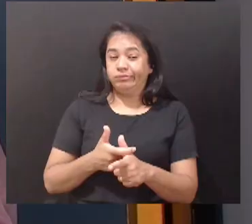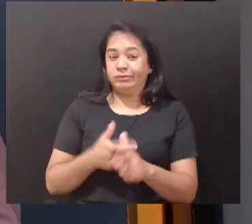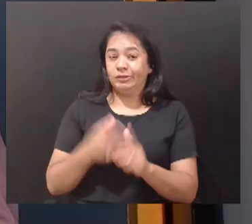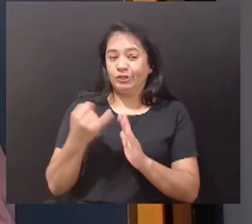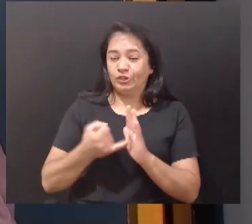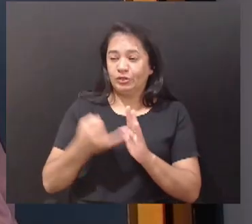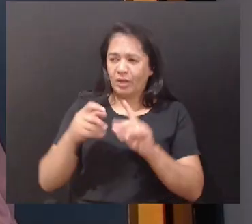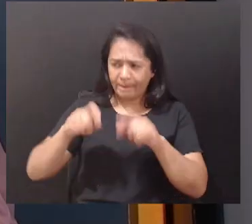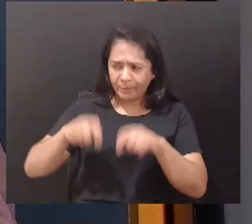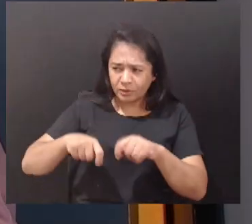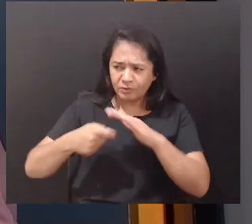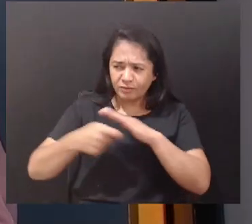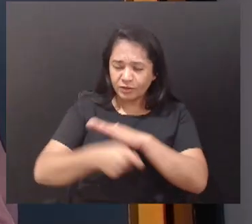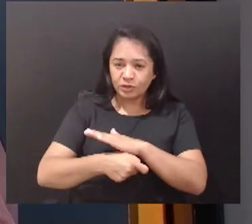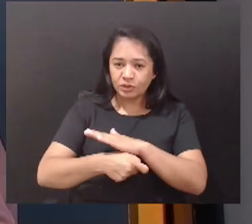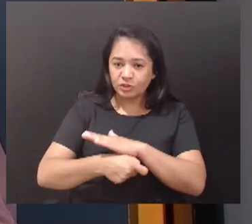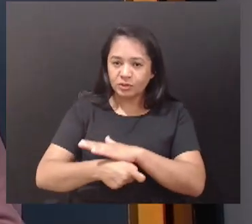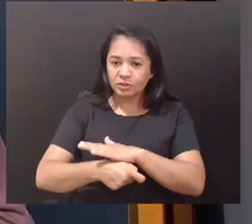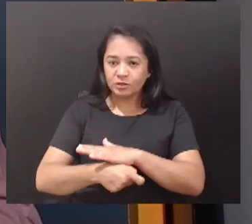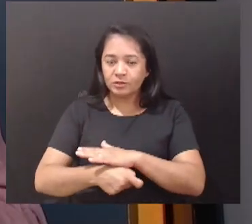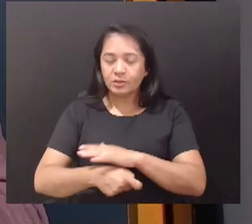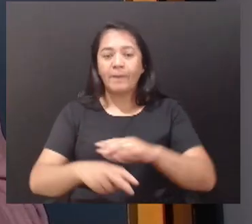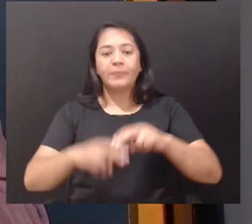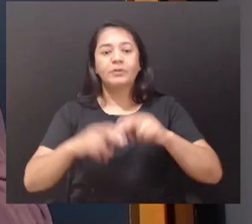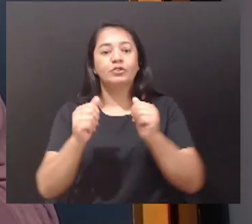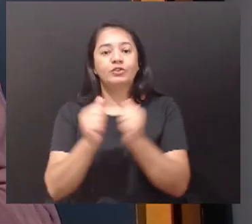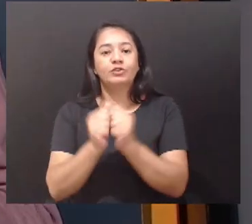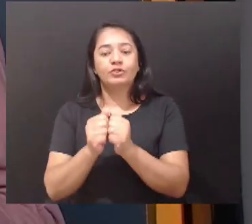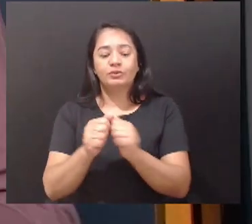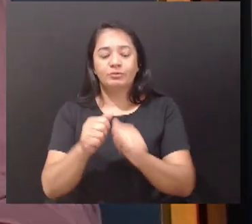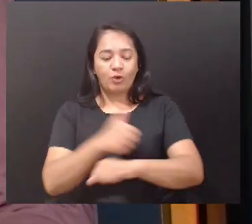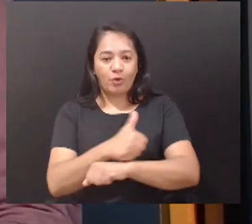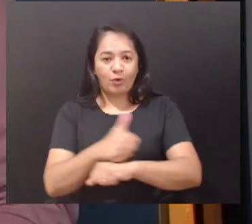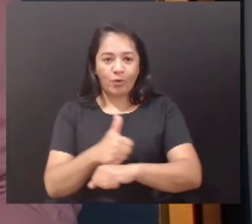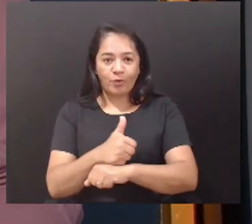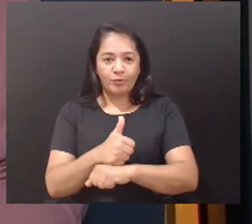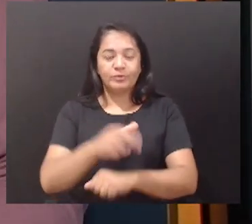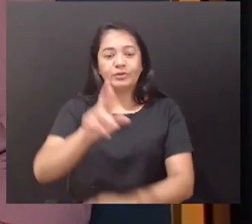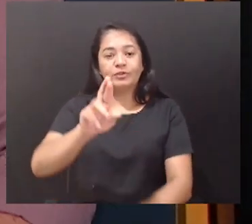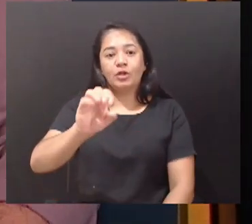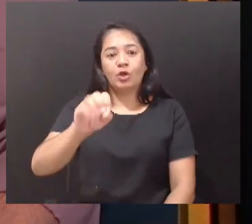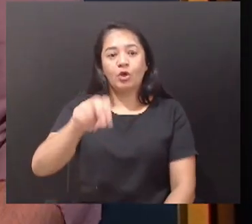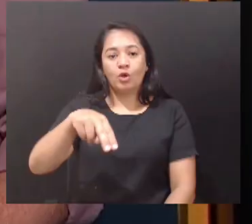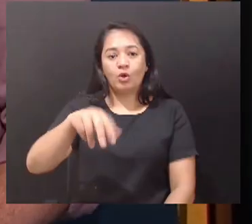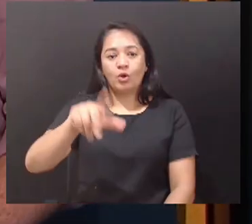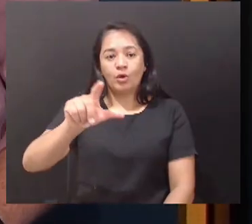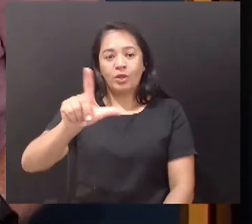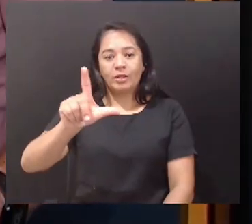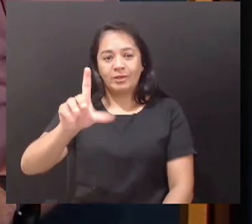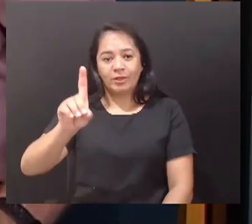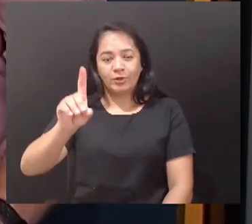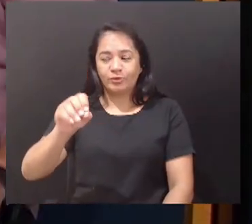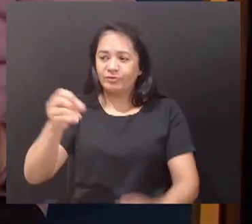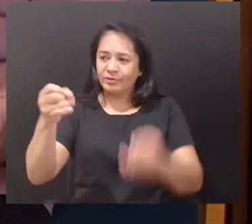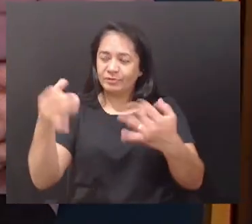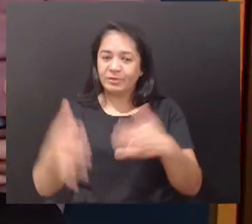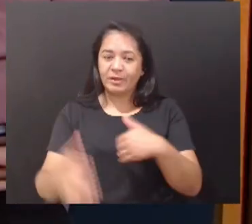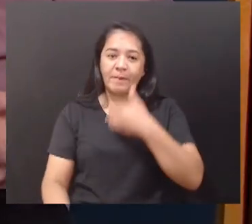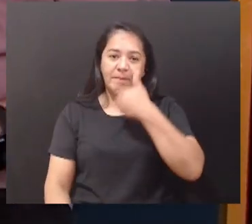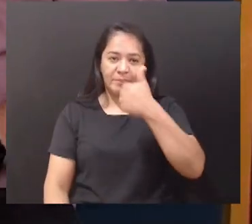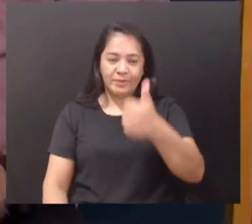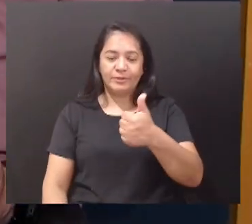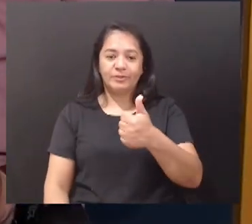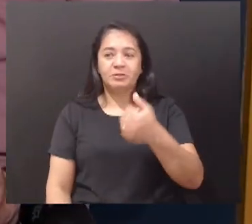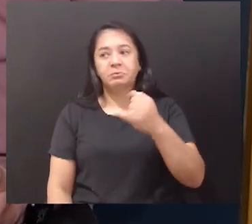investir? Por isso eu estou aqui com o planejador financeiro Ronaldo Lobo, que vai nos explicar mais sobre esse assunto, se é possível